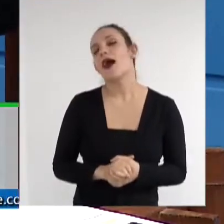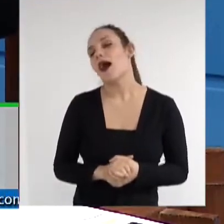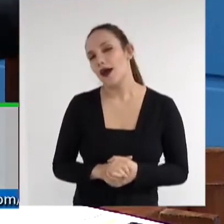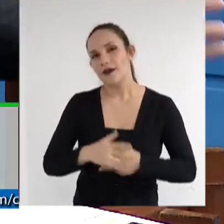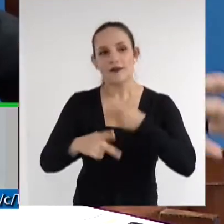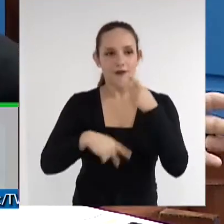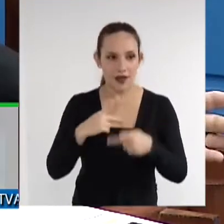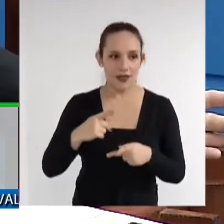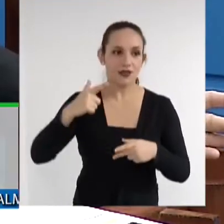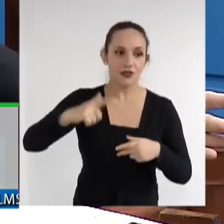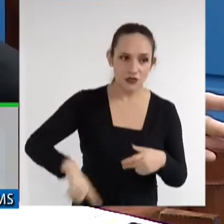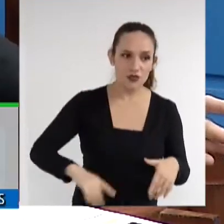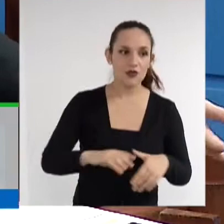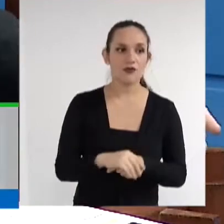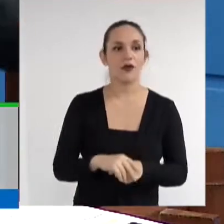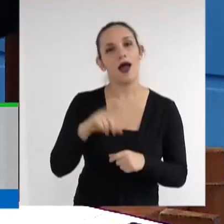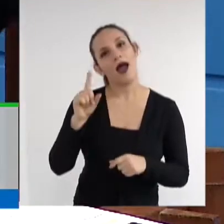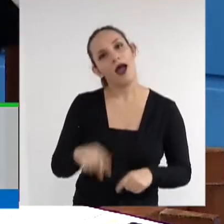aquela cantilena.